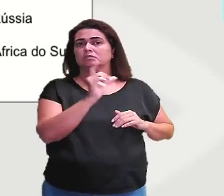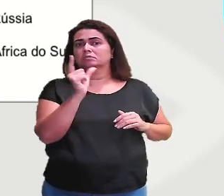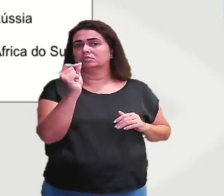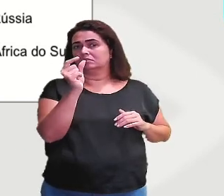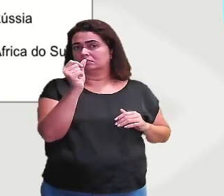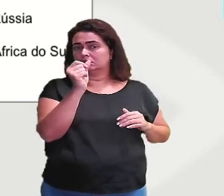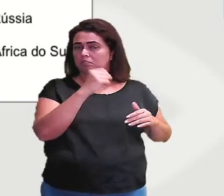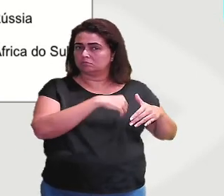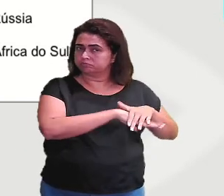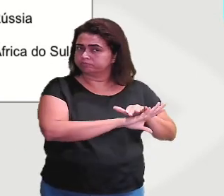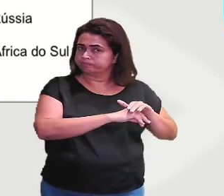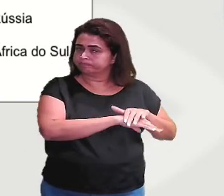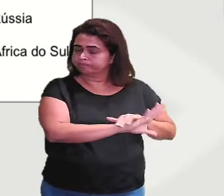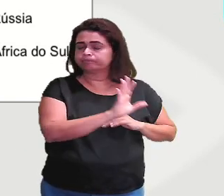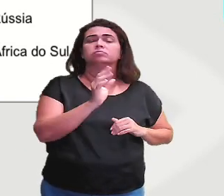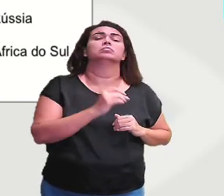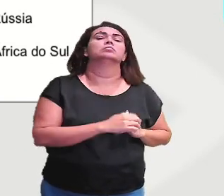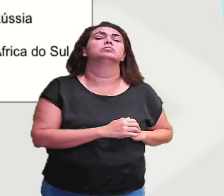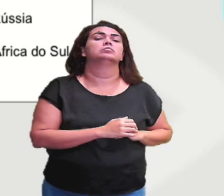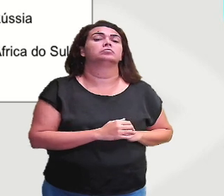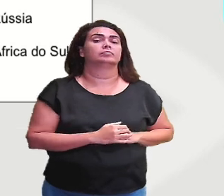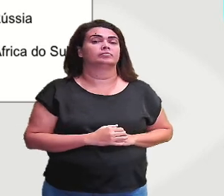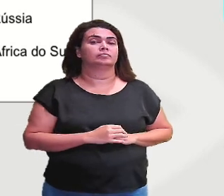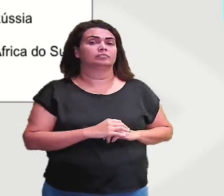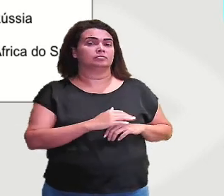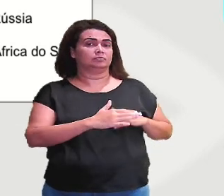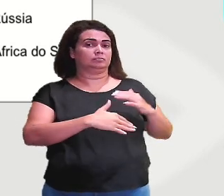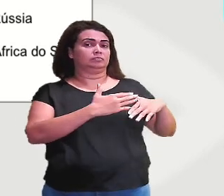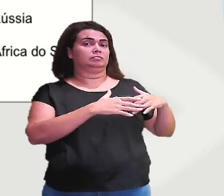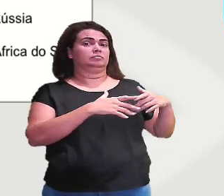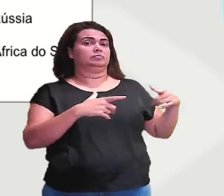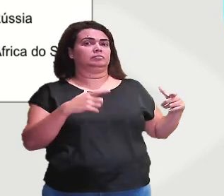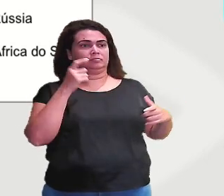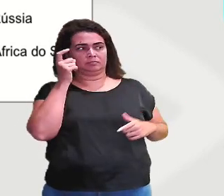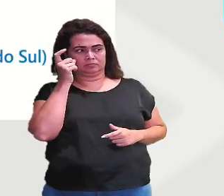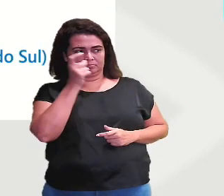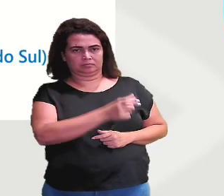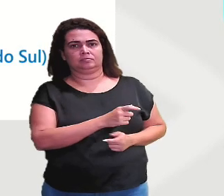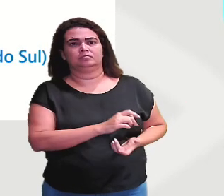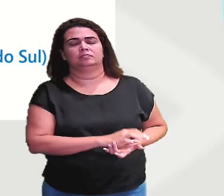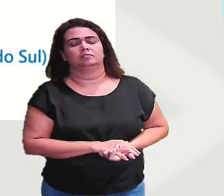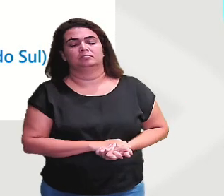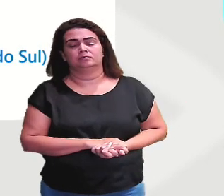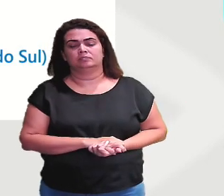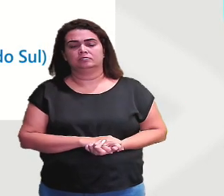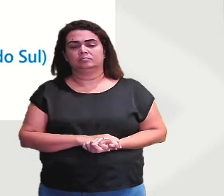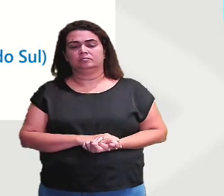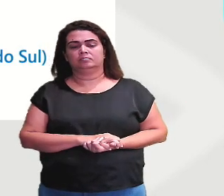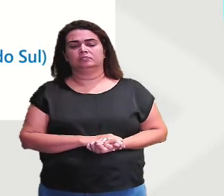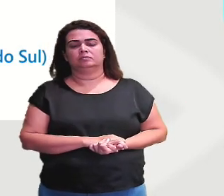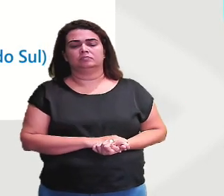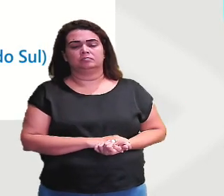cambiais. Então isso é o que chama a atenção, né? O crescimento desses países.